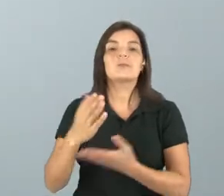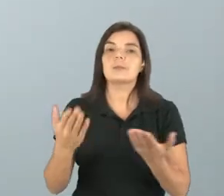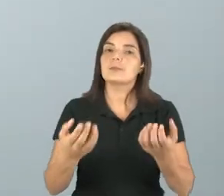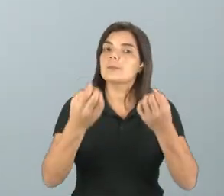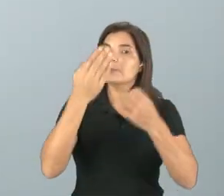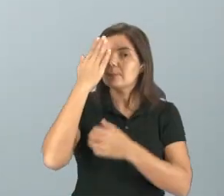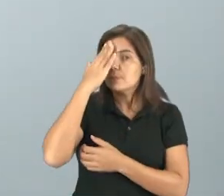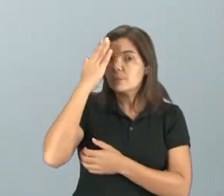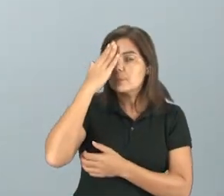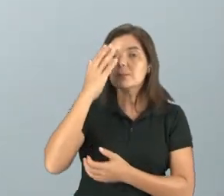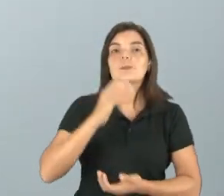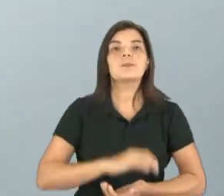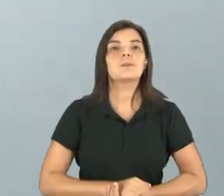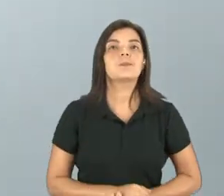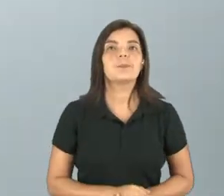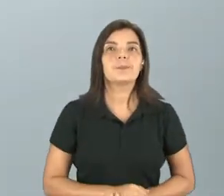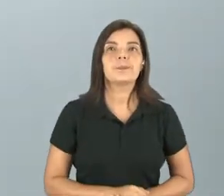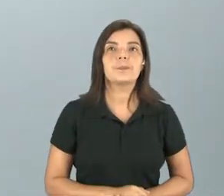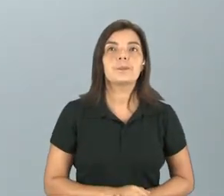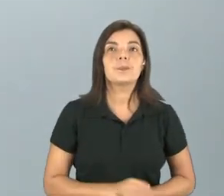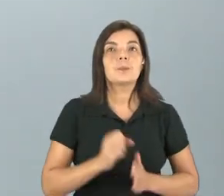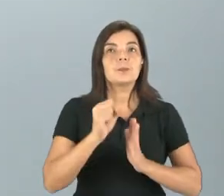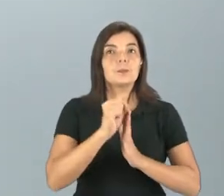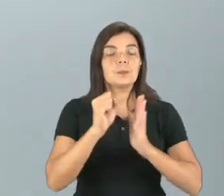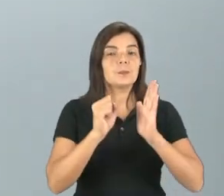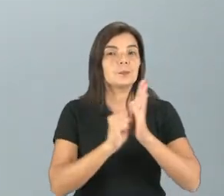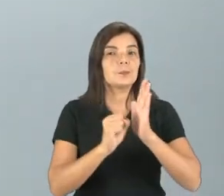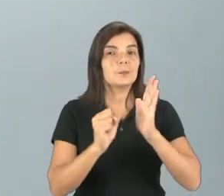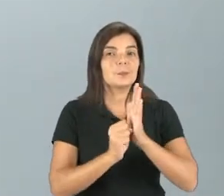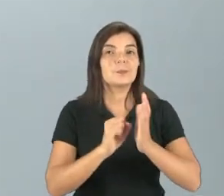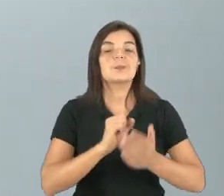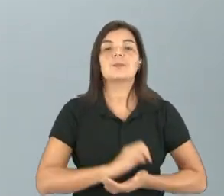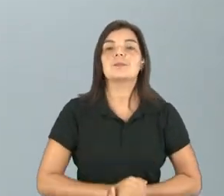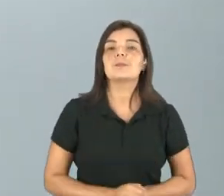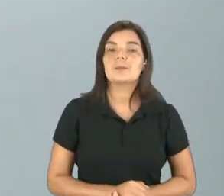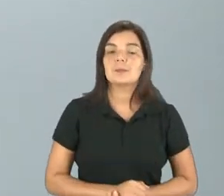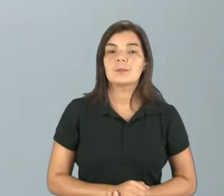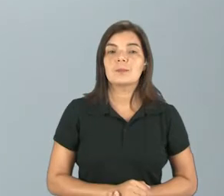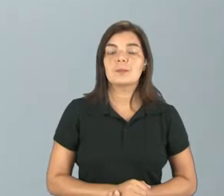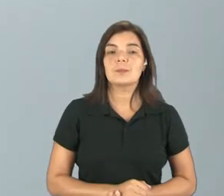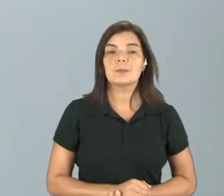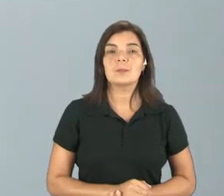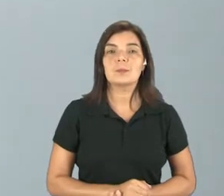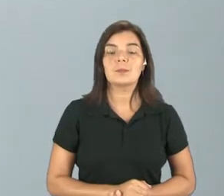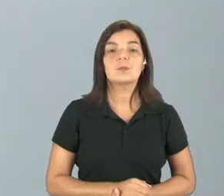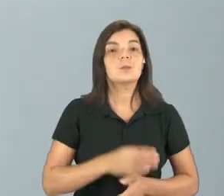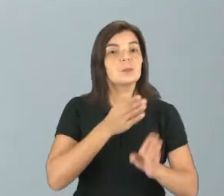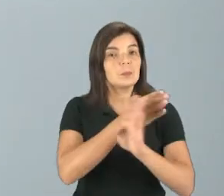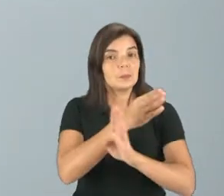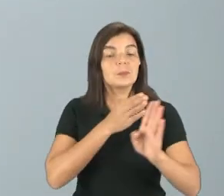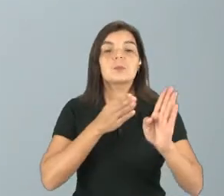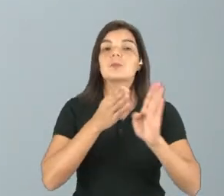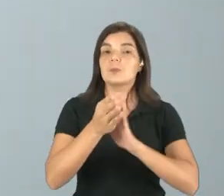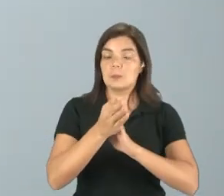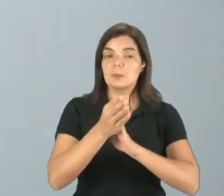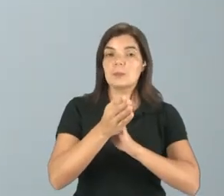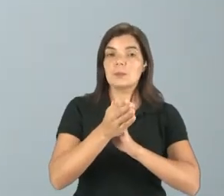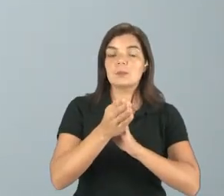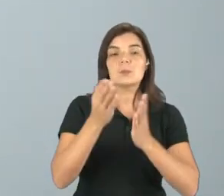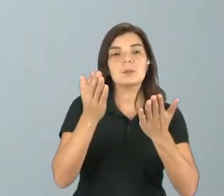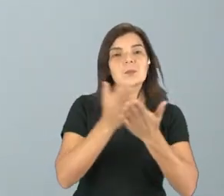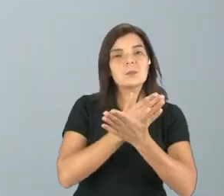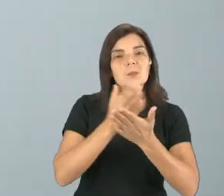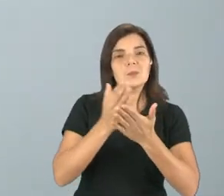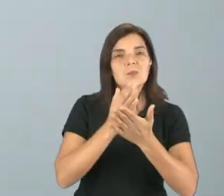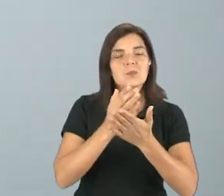isso que a gente tem que ter em mente, né, inicialmente. E a gente vai falar um pouquinho sobre essas modalidades e